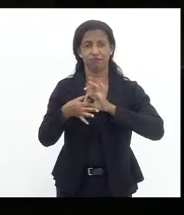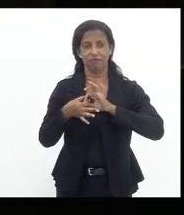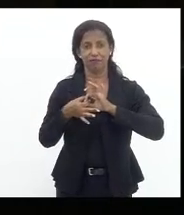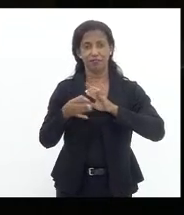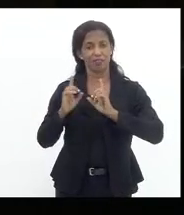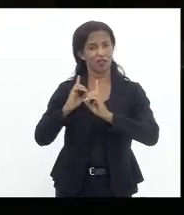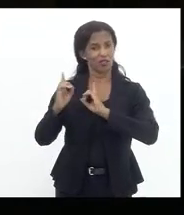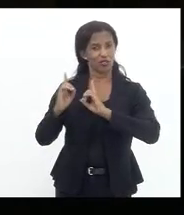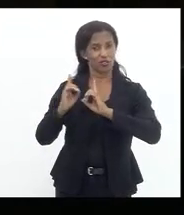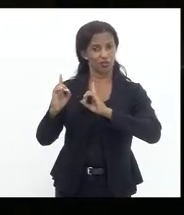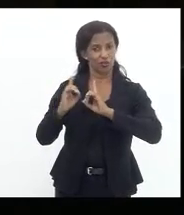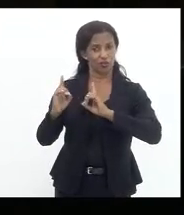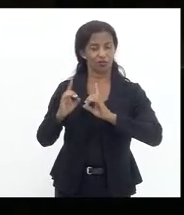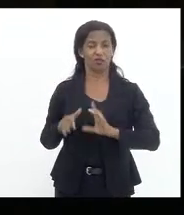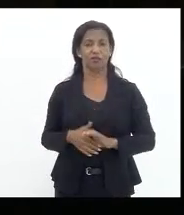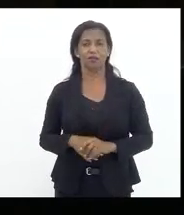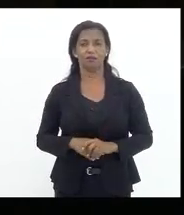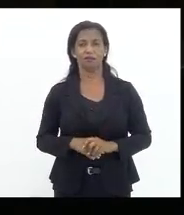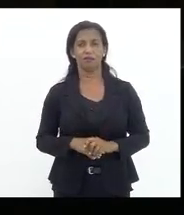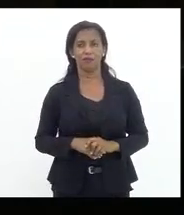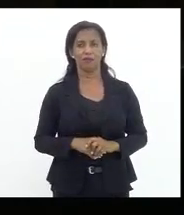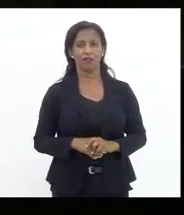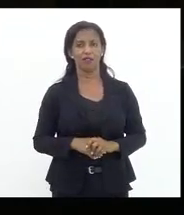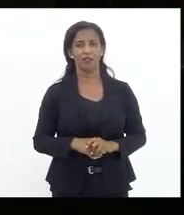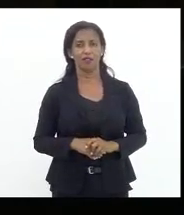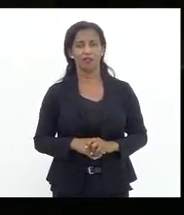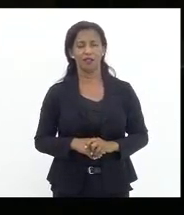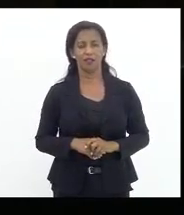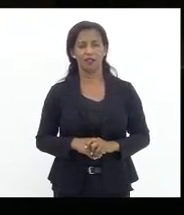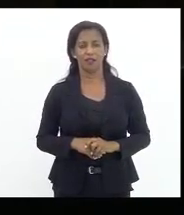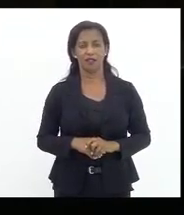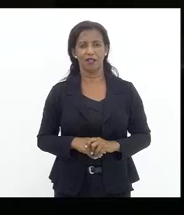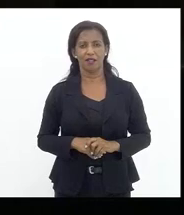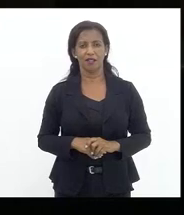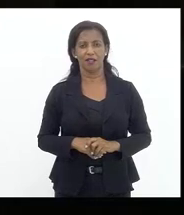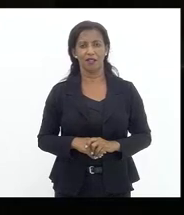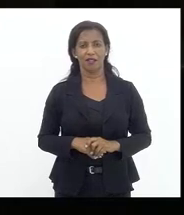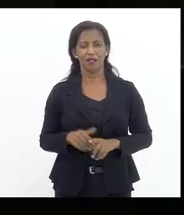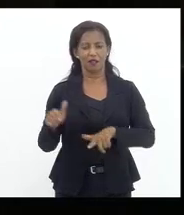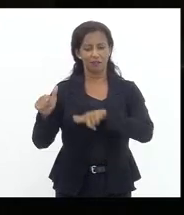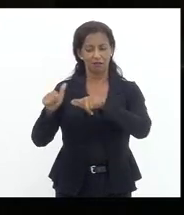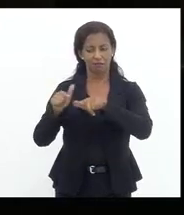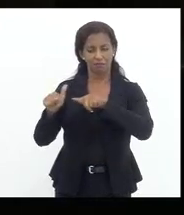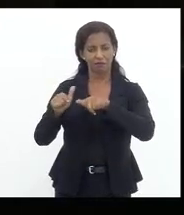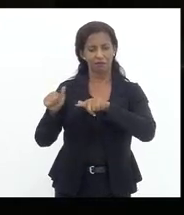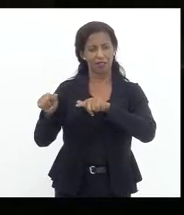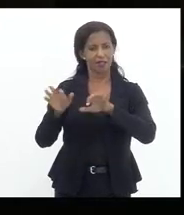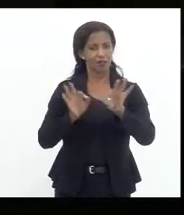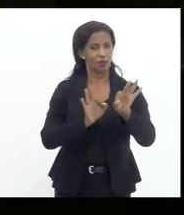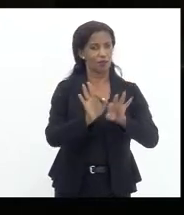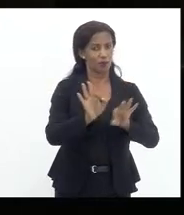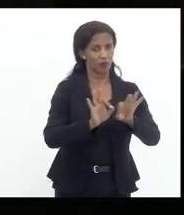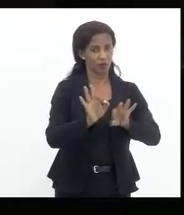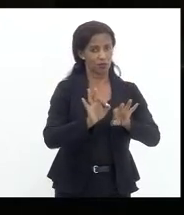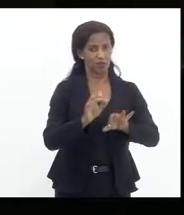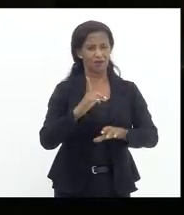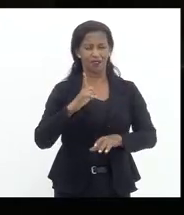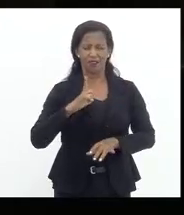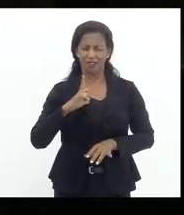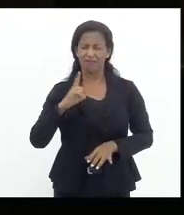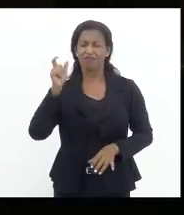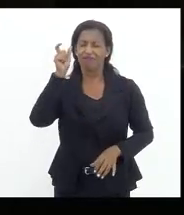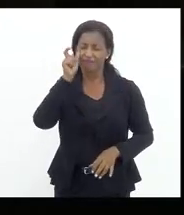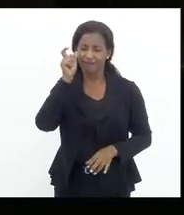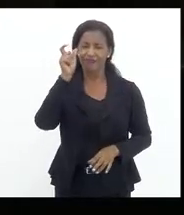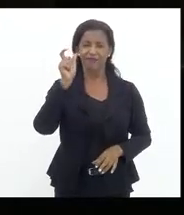das discussões geradoras exatamente deste projeto, mas eu tenho o maior